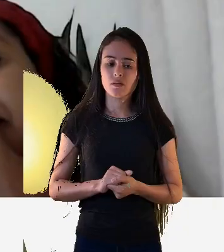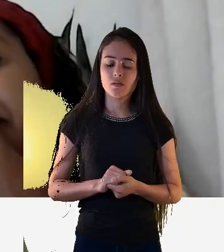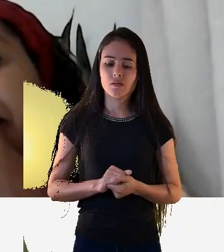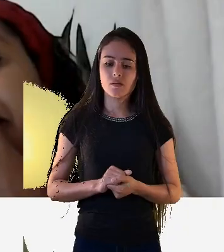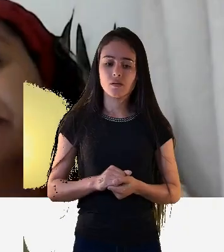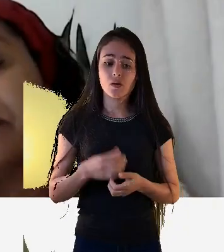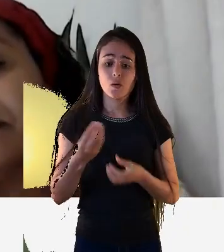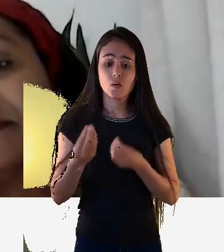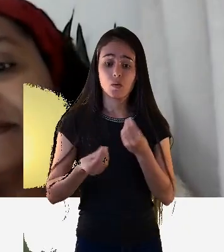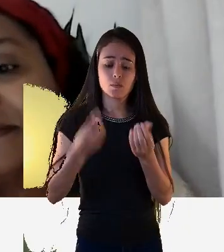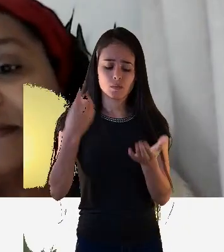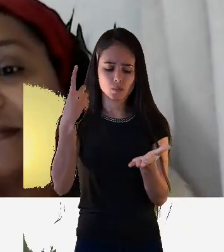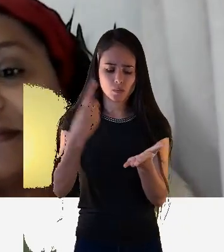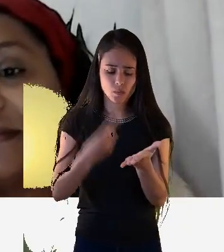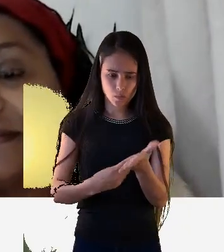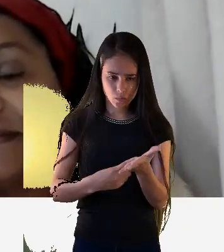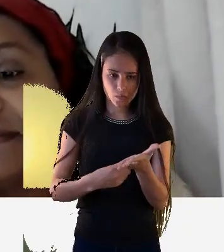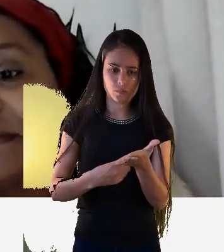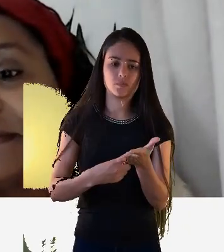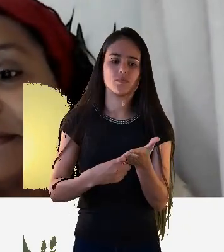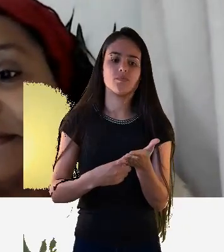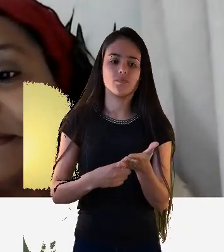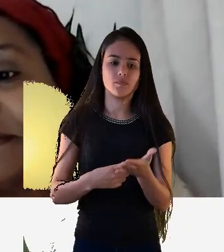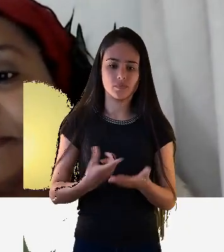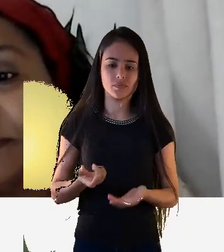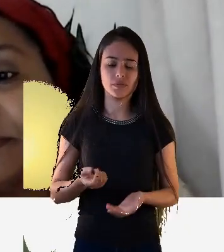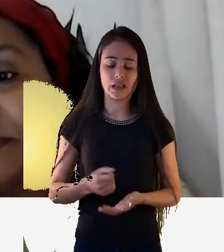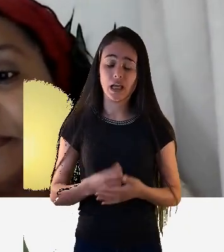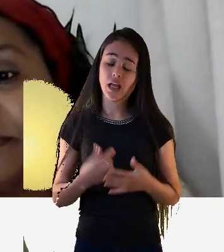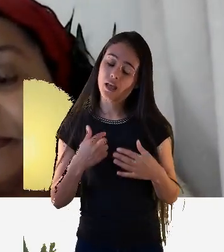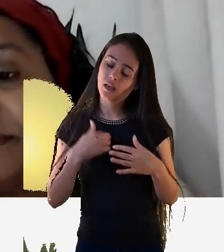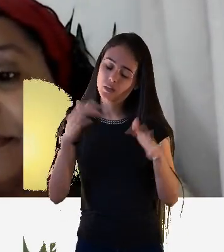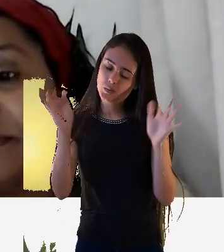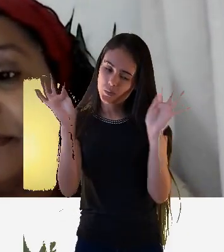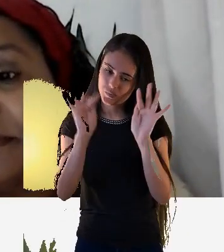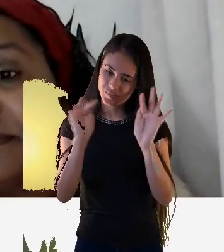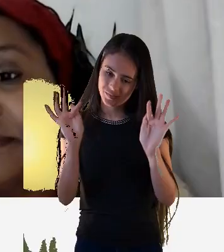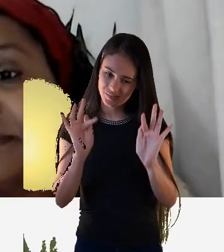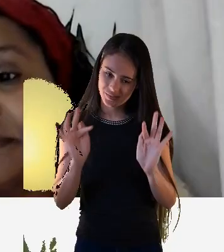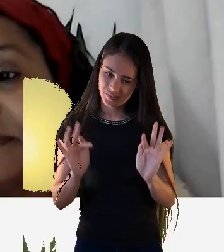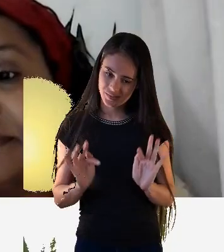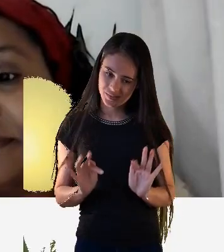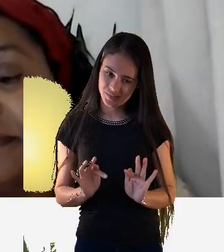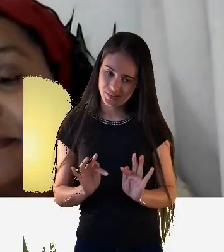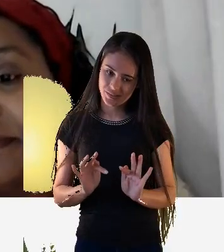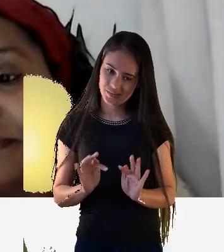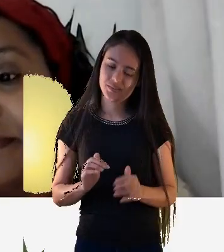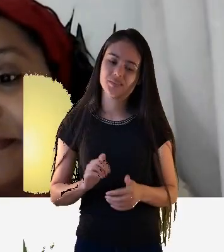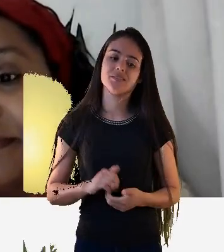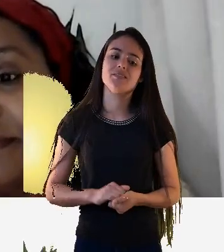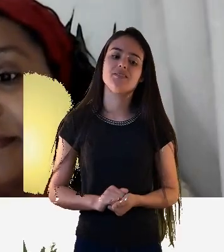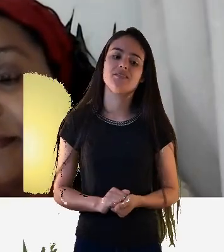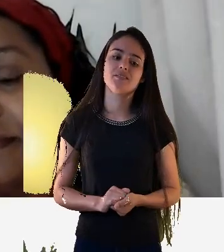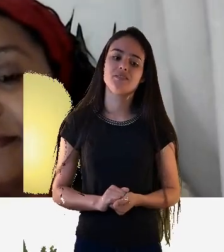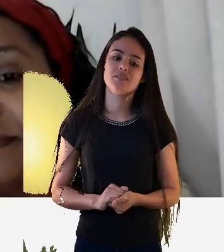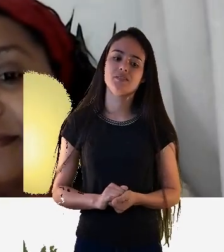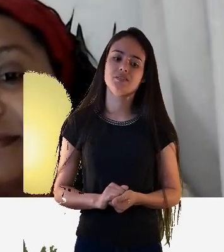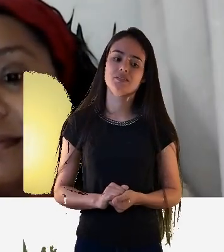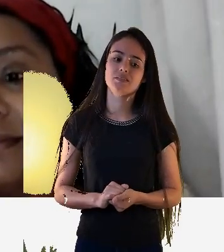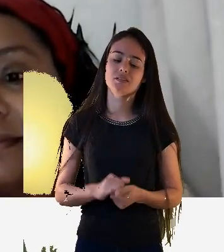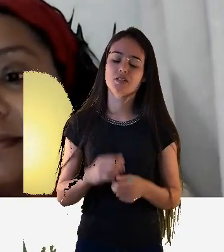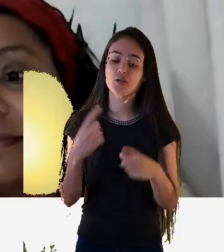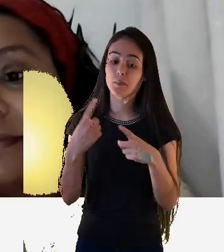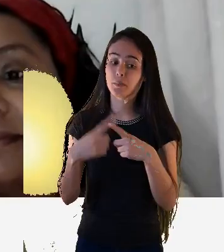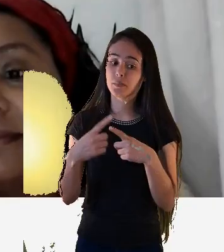muito feliz, sinceramente, assim, por a feira ter tomado esse rumo, ter sido um aprendizado. Meu ponto de vista